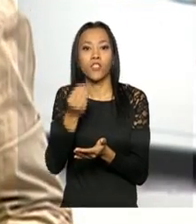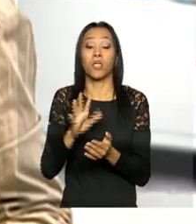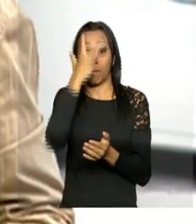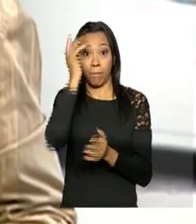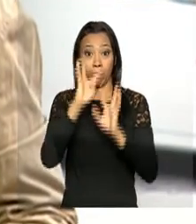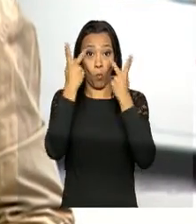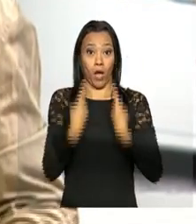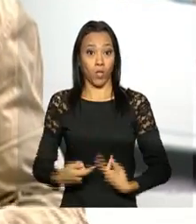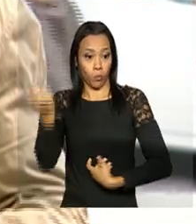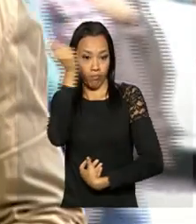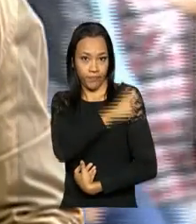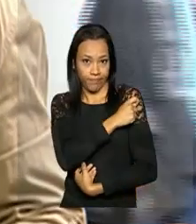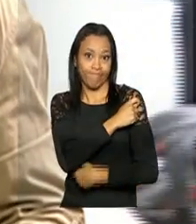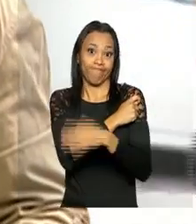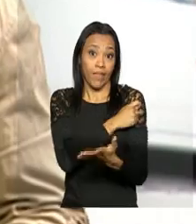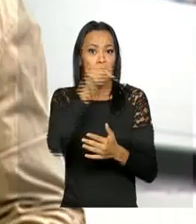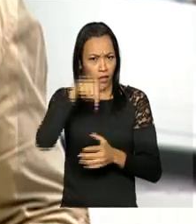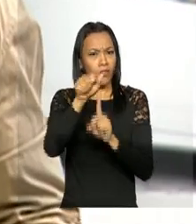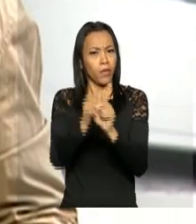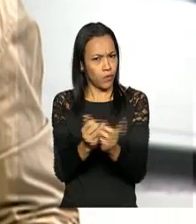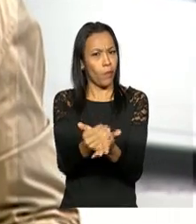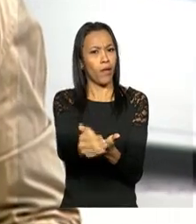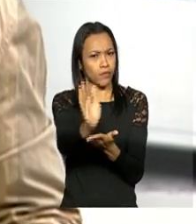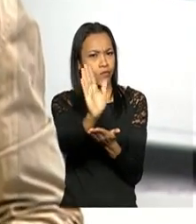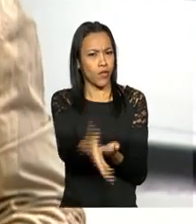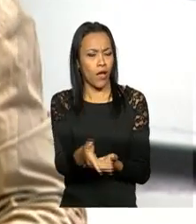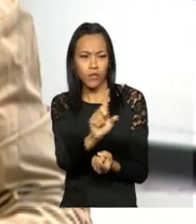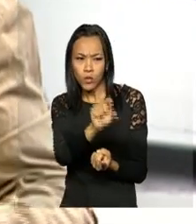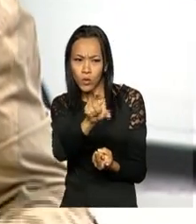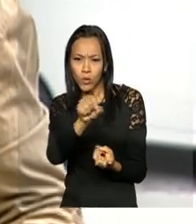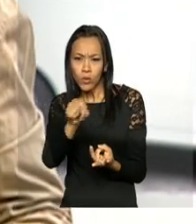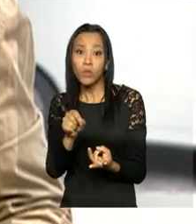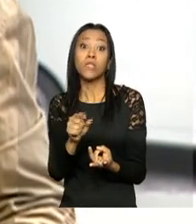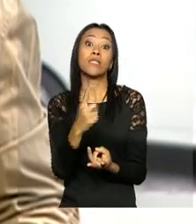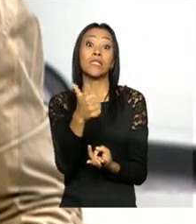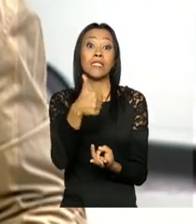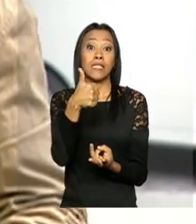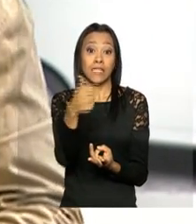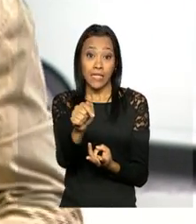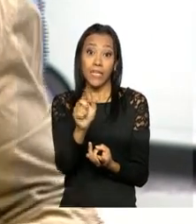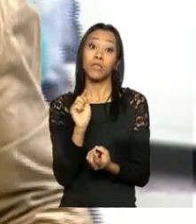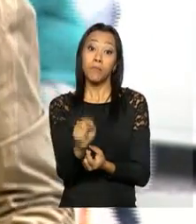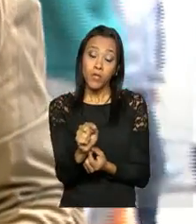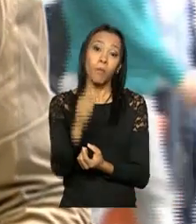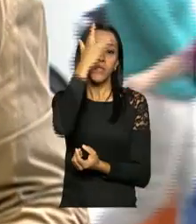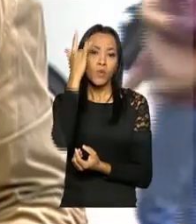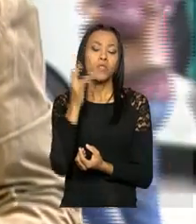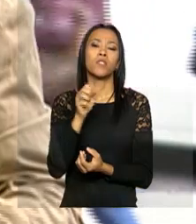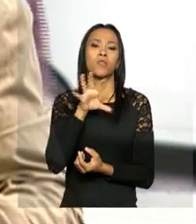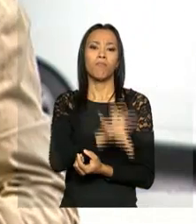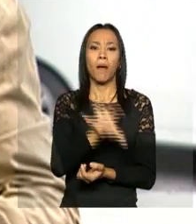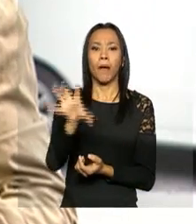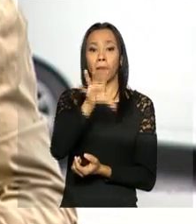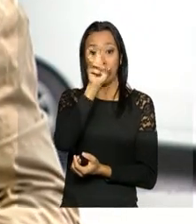de voluntários começa neste mês. Devem ser recrutadas 17 mil pessoas de cinco regiões do país.